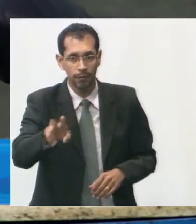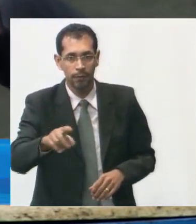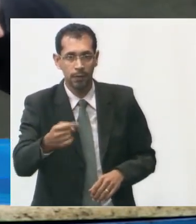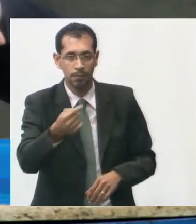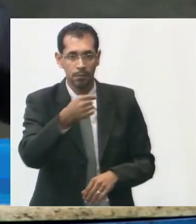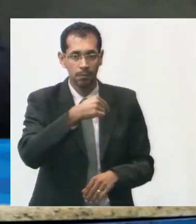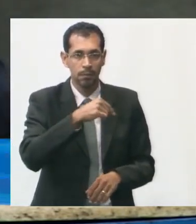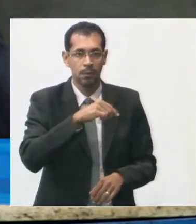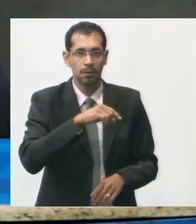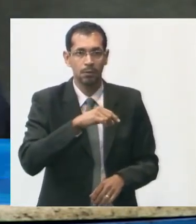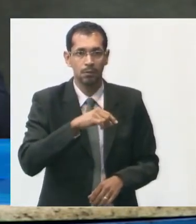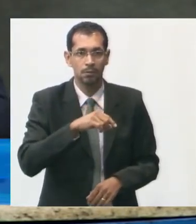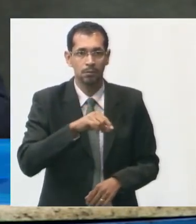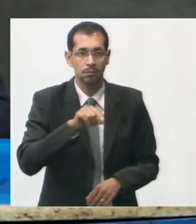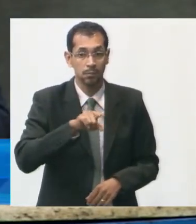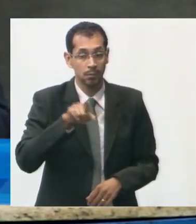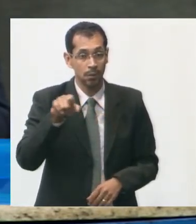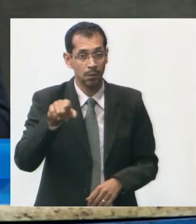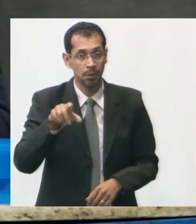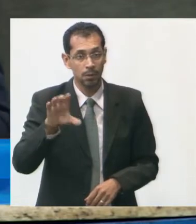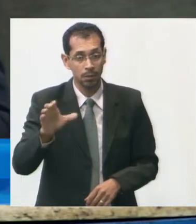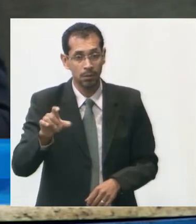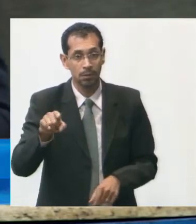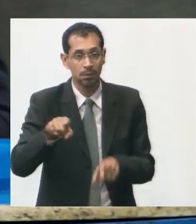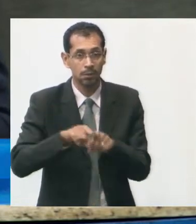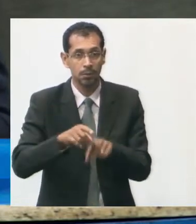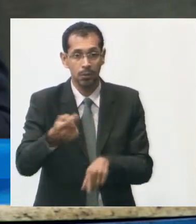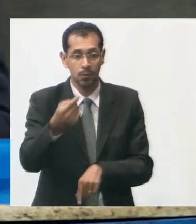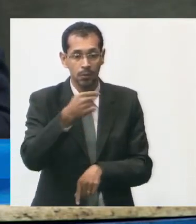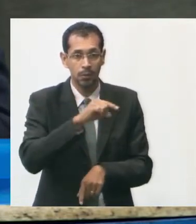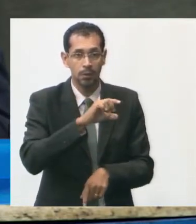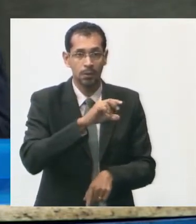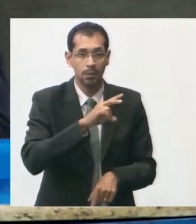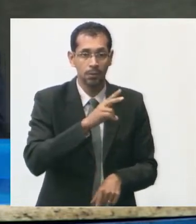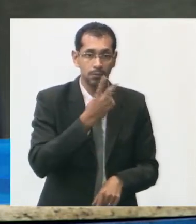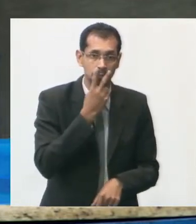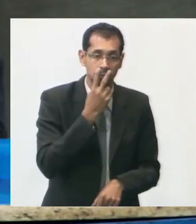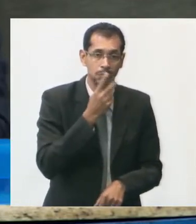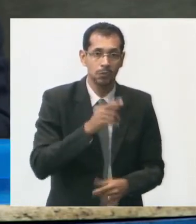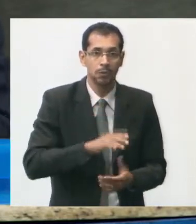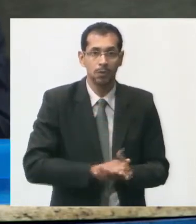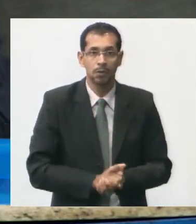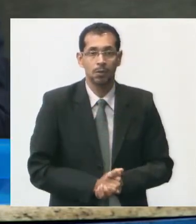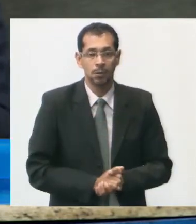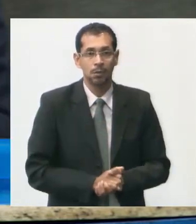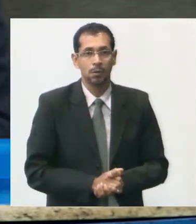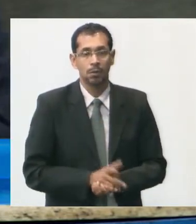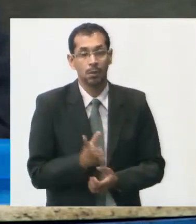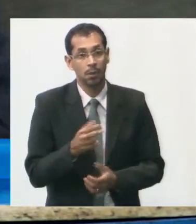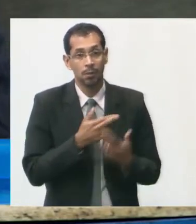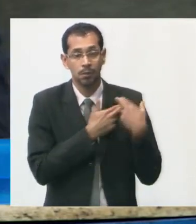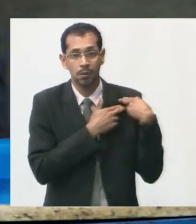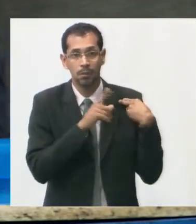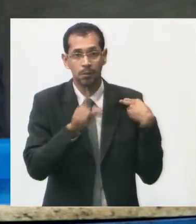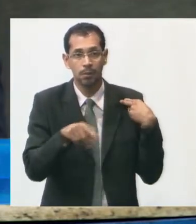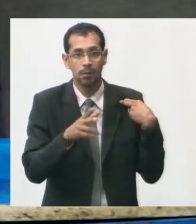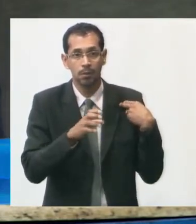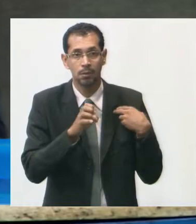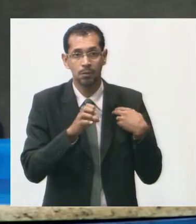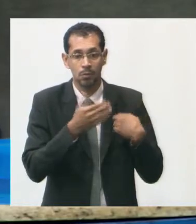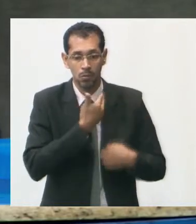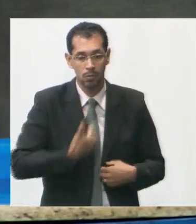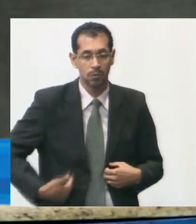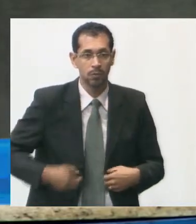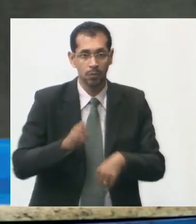em Cariacica, que são de responsabilidade do governo do estado. Então, vereador Dalto, né, aquela preocupação que havia em relação